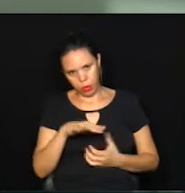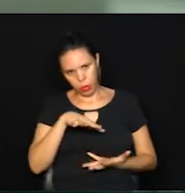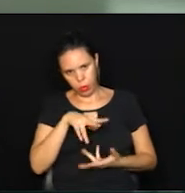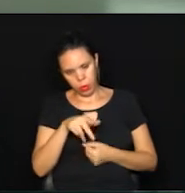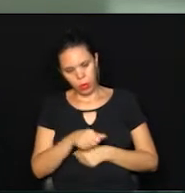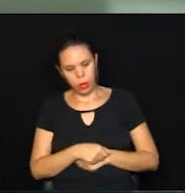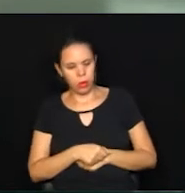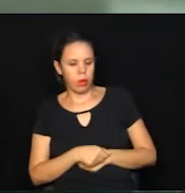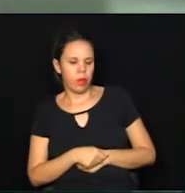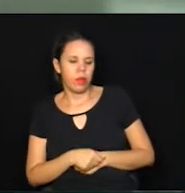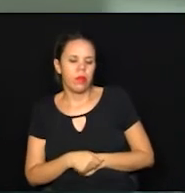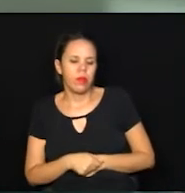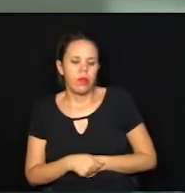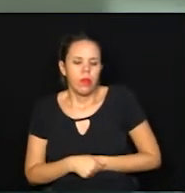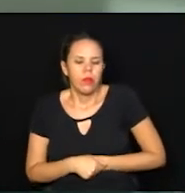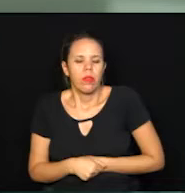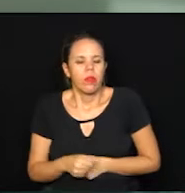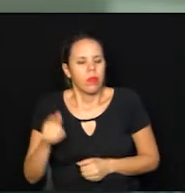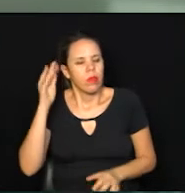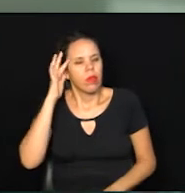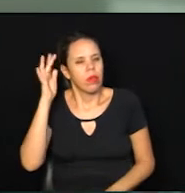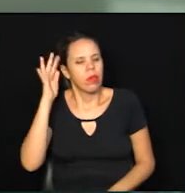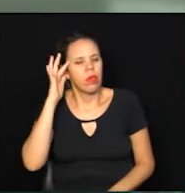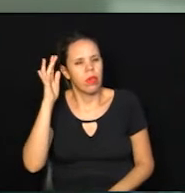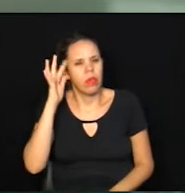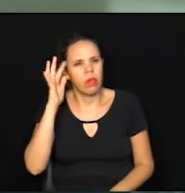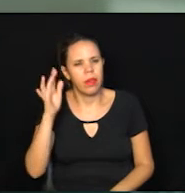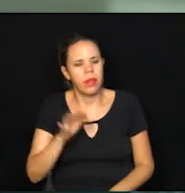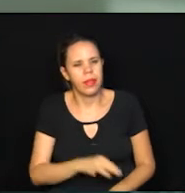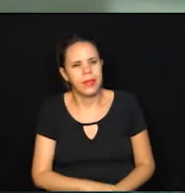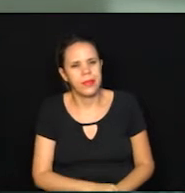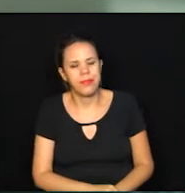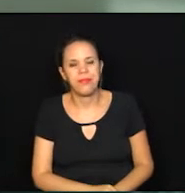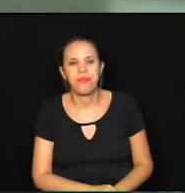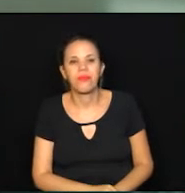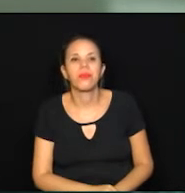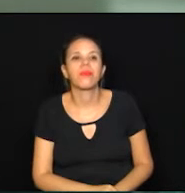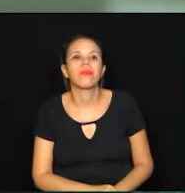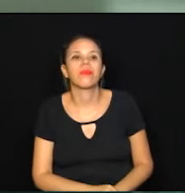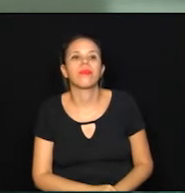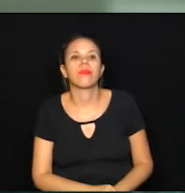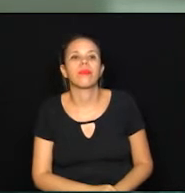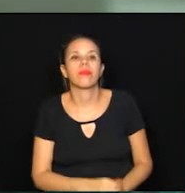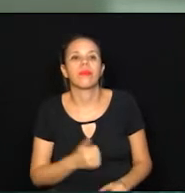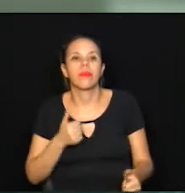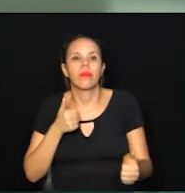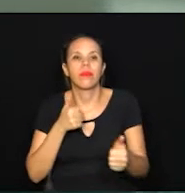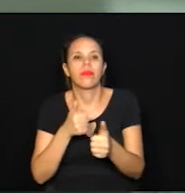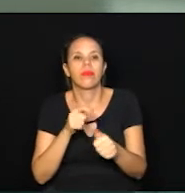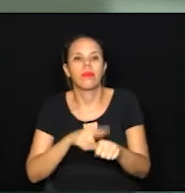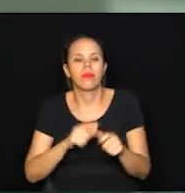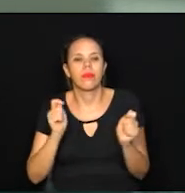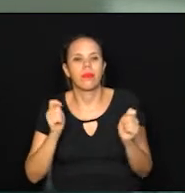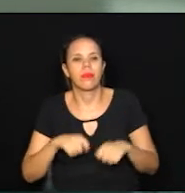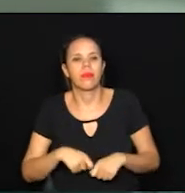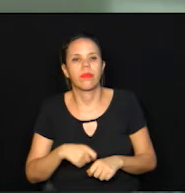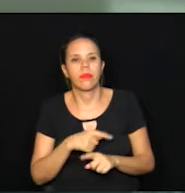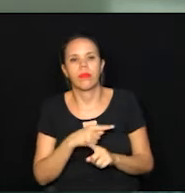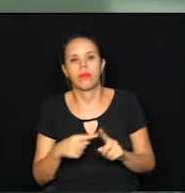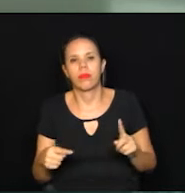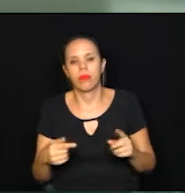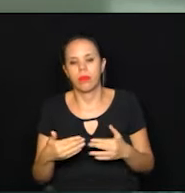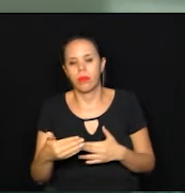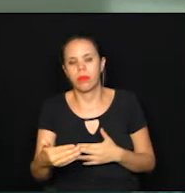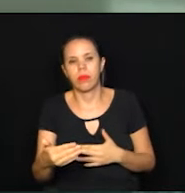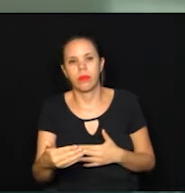mundo. Imagina que mais algum tempo, possivelmente na metade